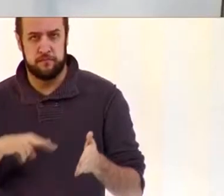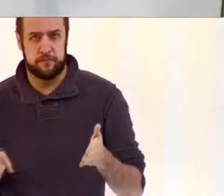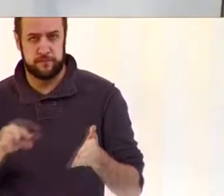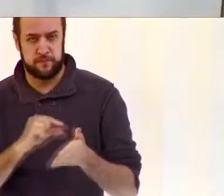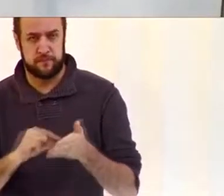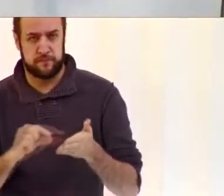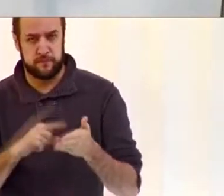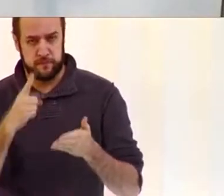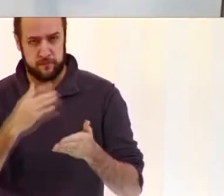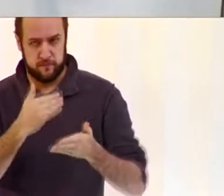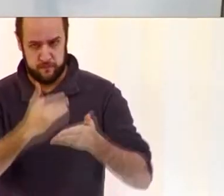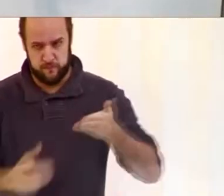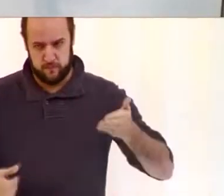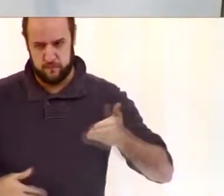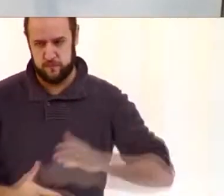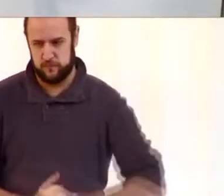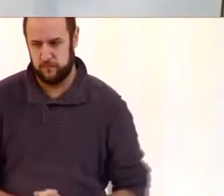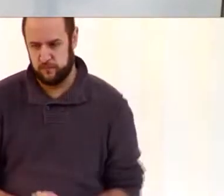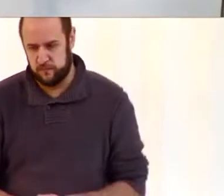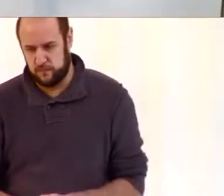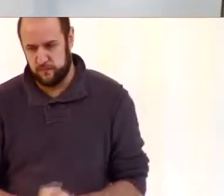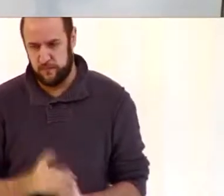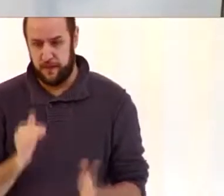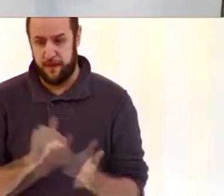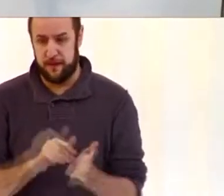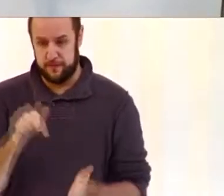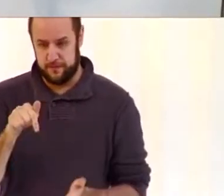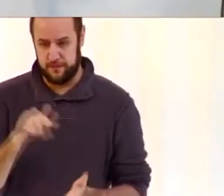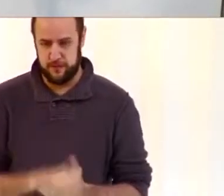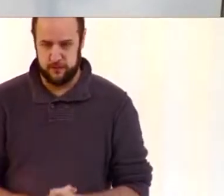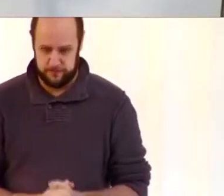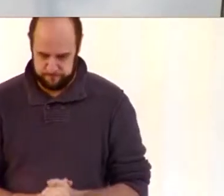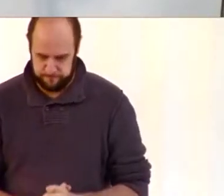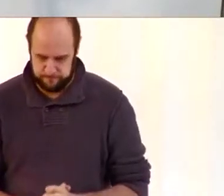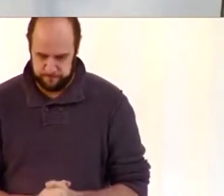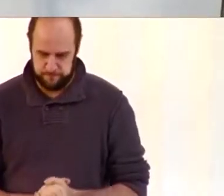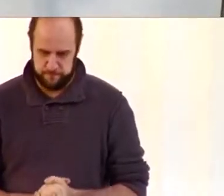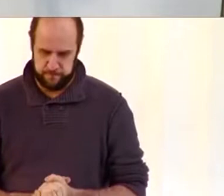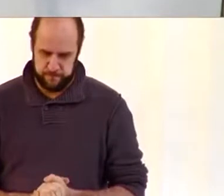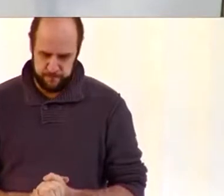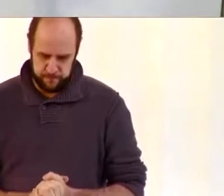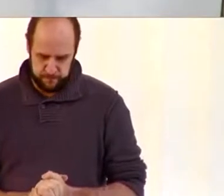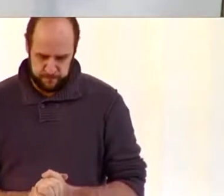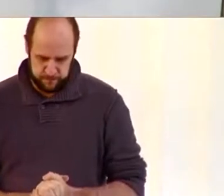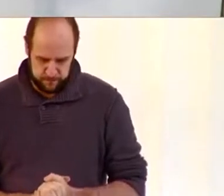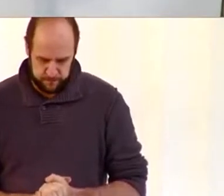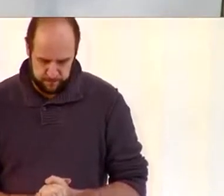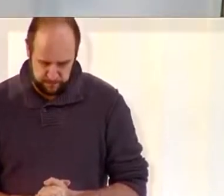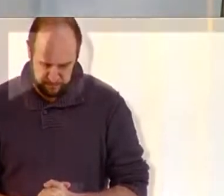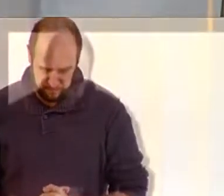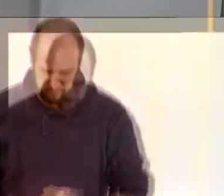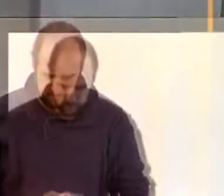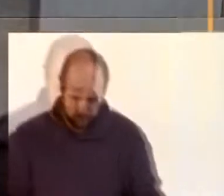1 até o verso 7. Por favor, queridos, me acompanhem.